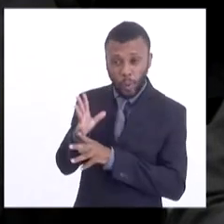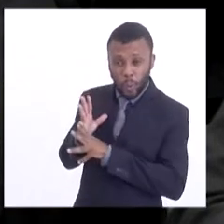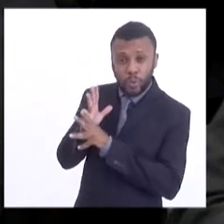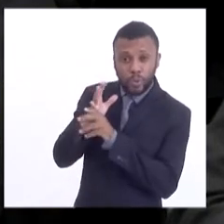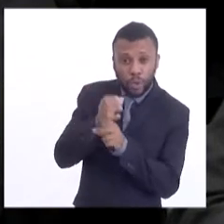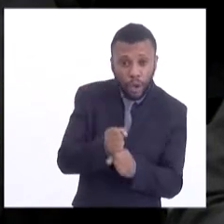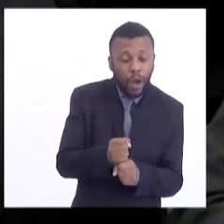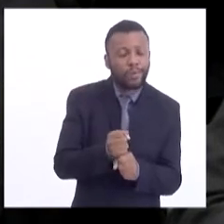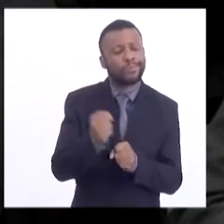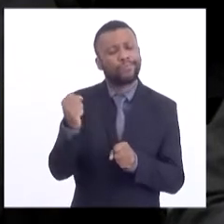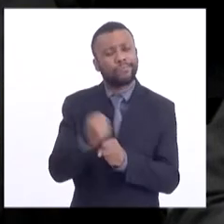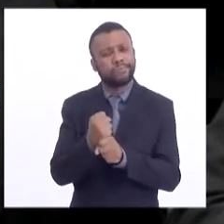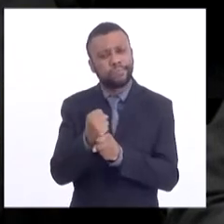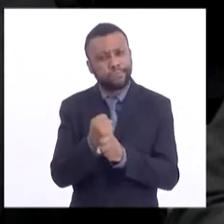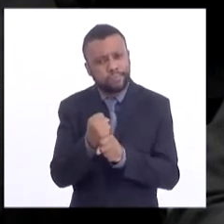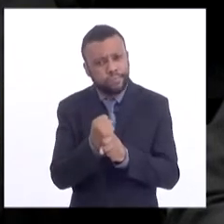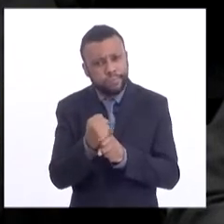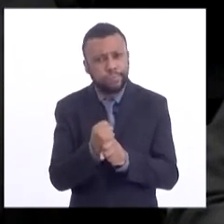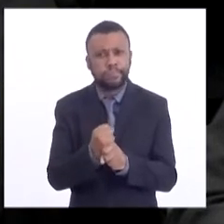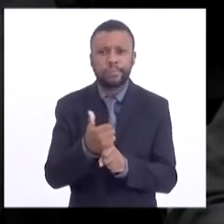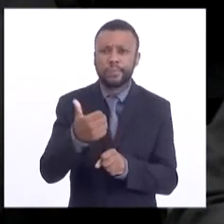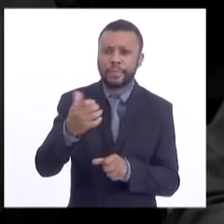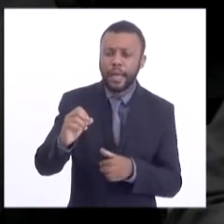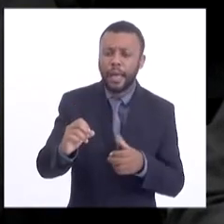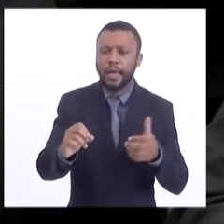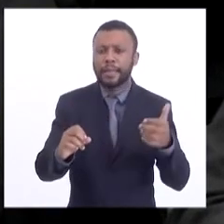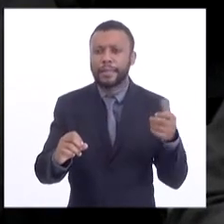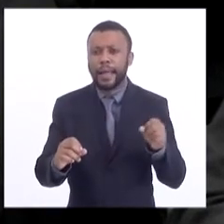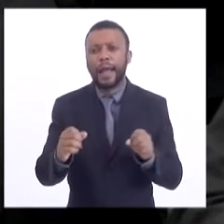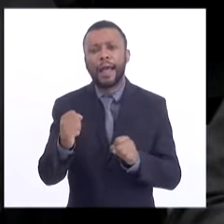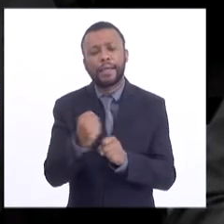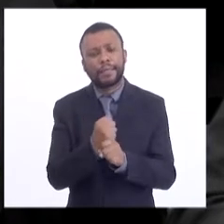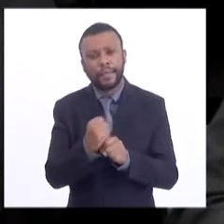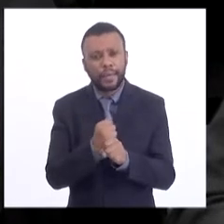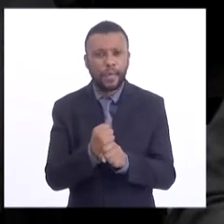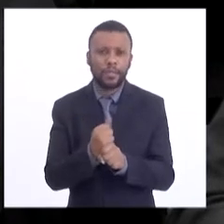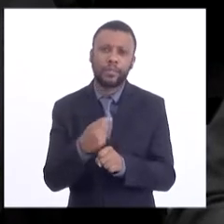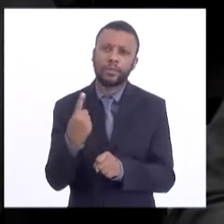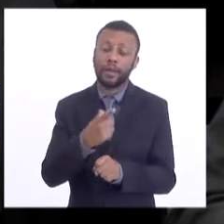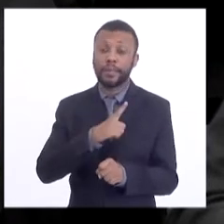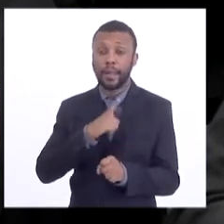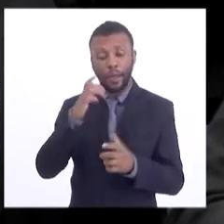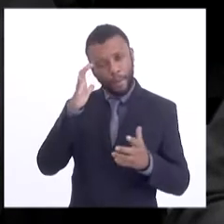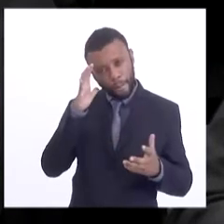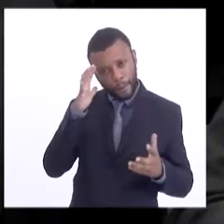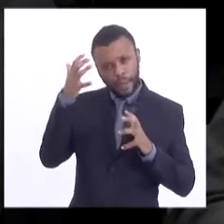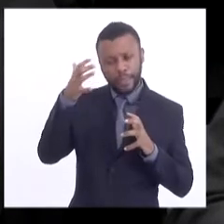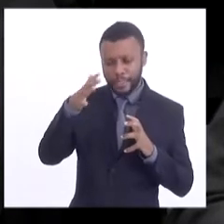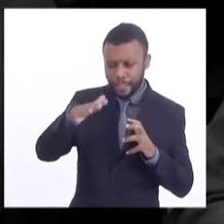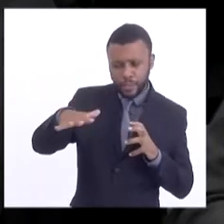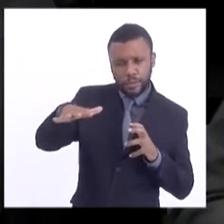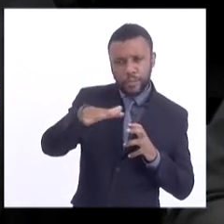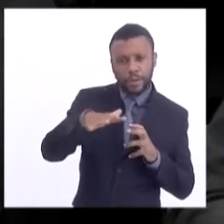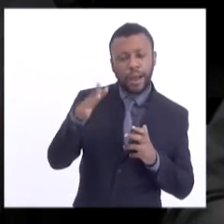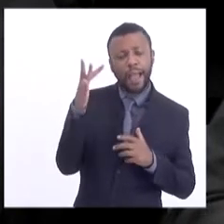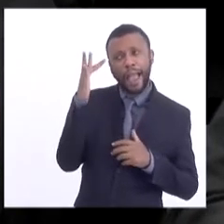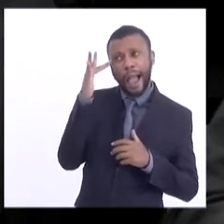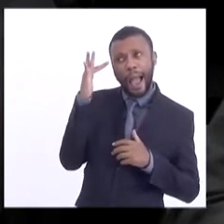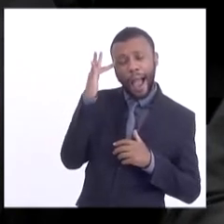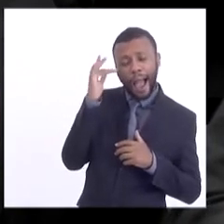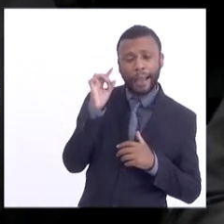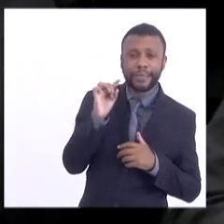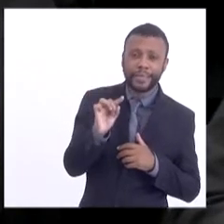os juros décadas de nação a gente pega uma determinada situação e acha